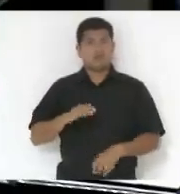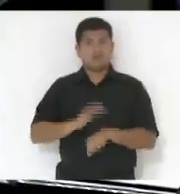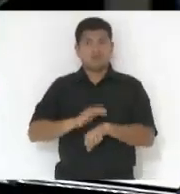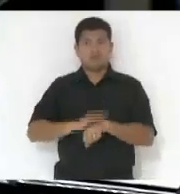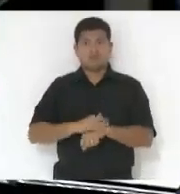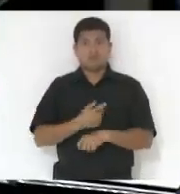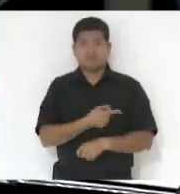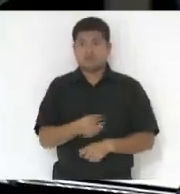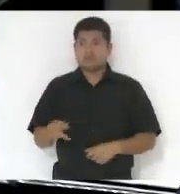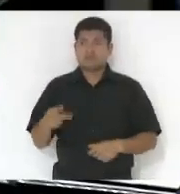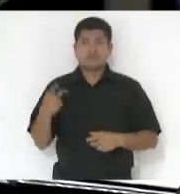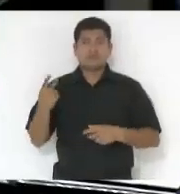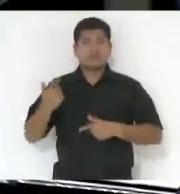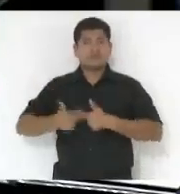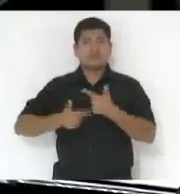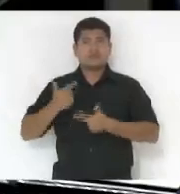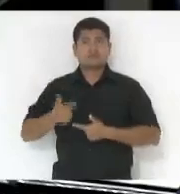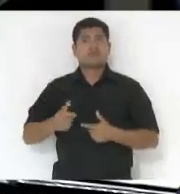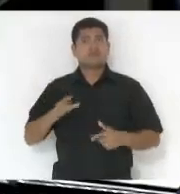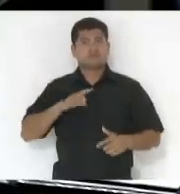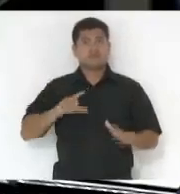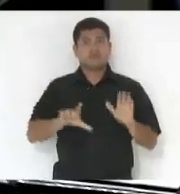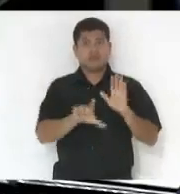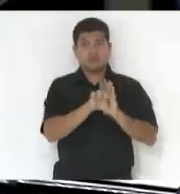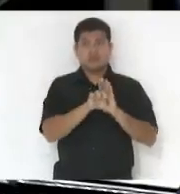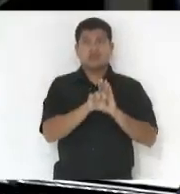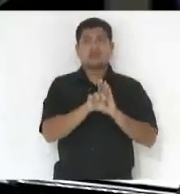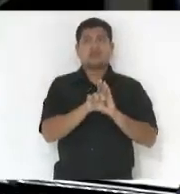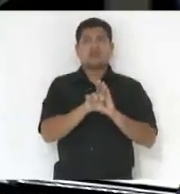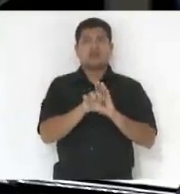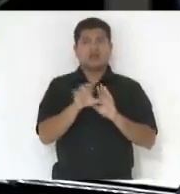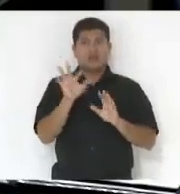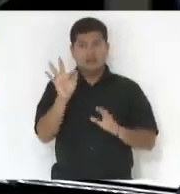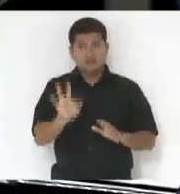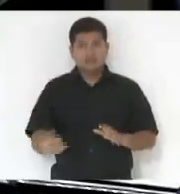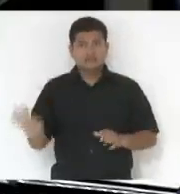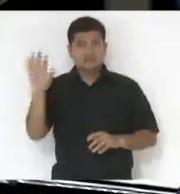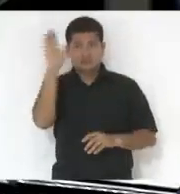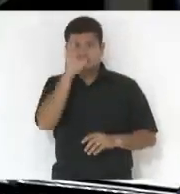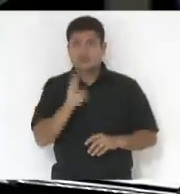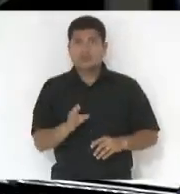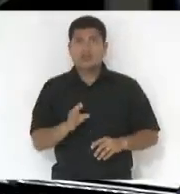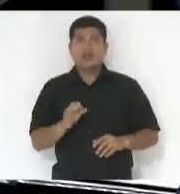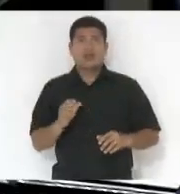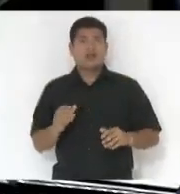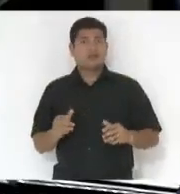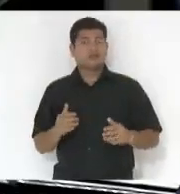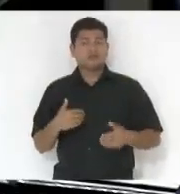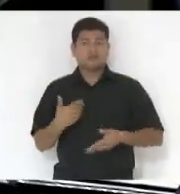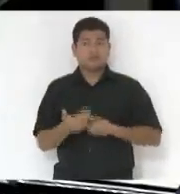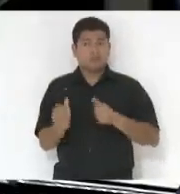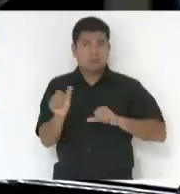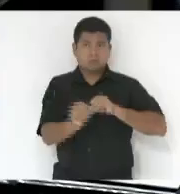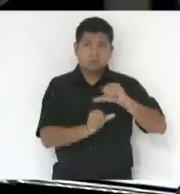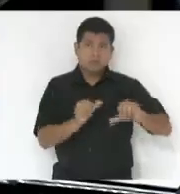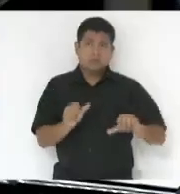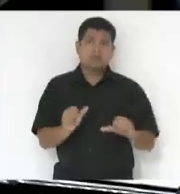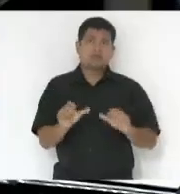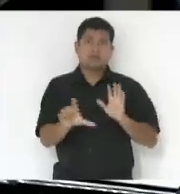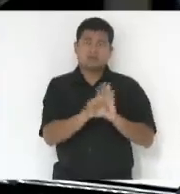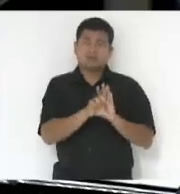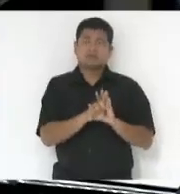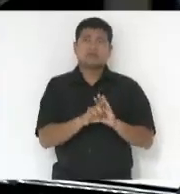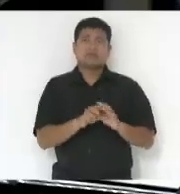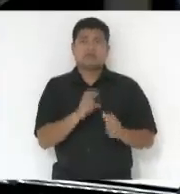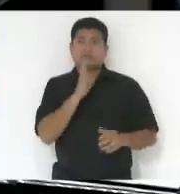Mas existe essa lei nacional que não permite, até mudar a lei, essa resposta o governo não vai